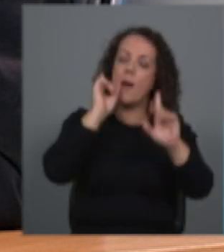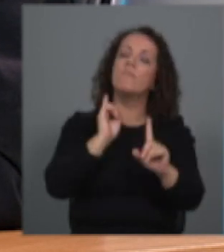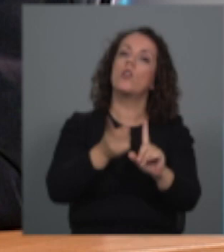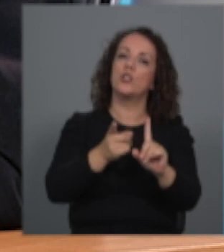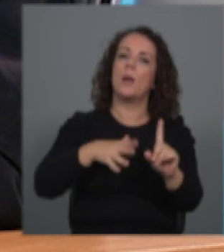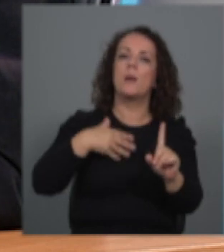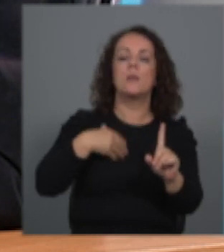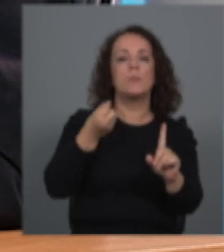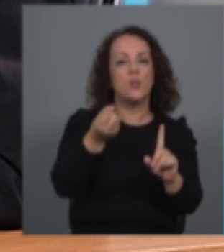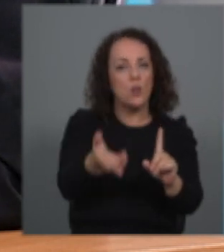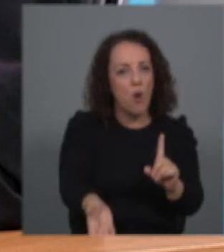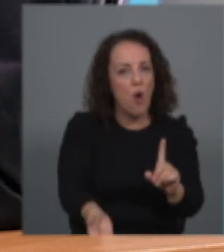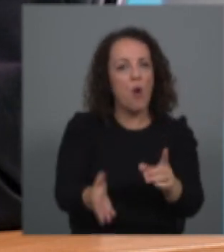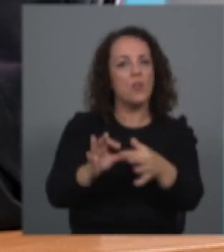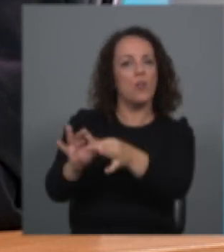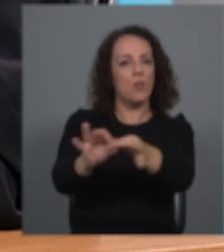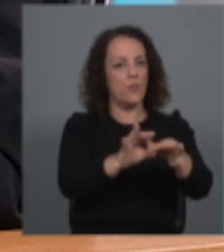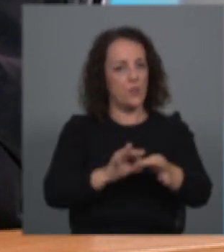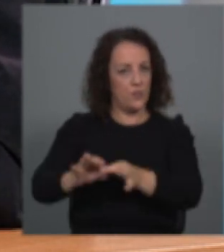da convivência e da fraternidade.